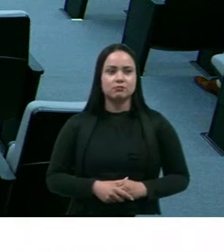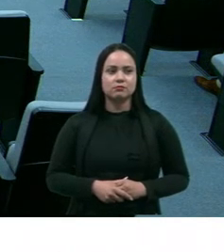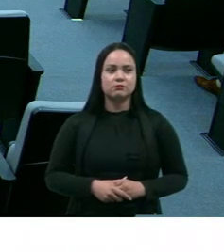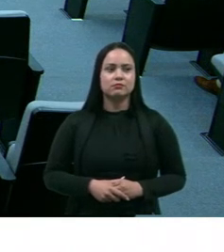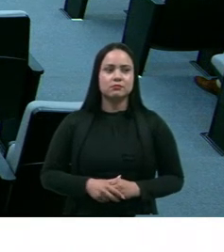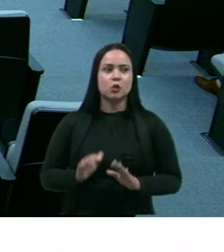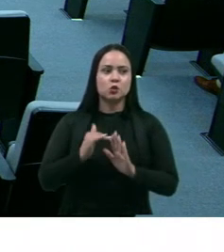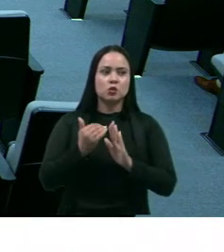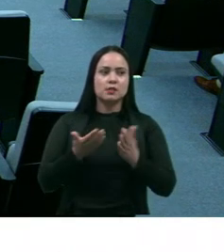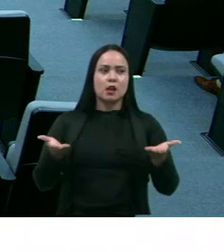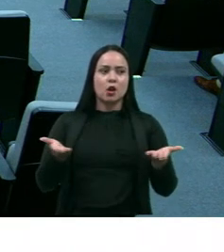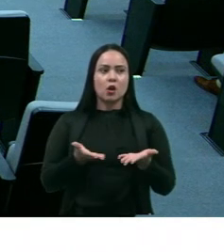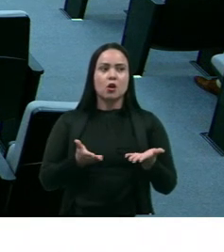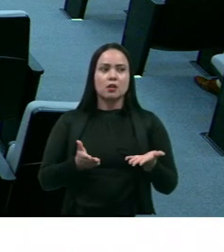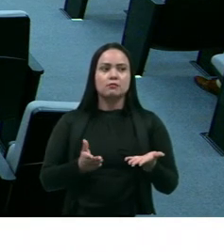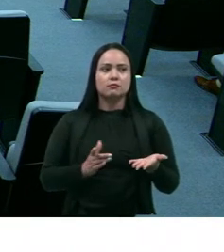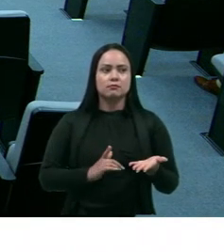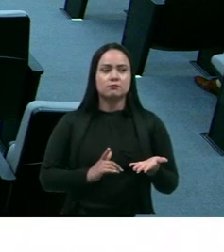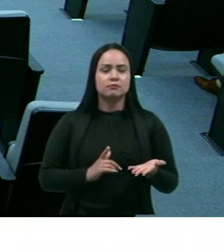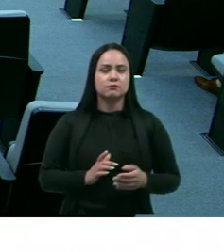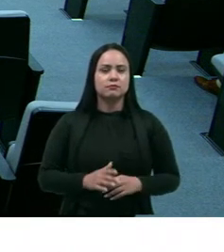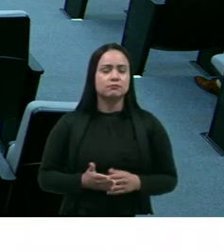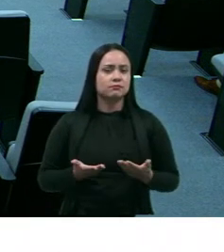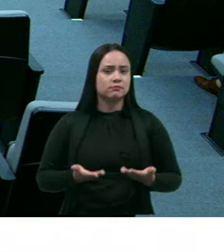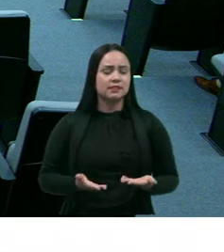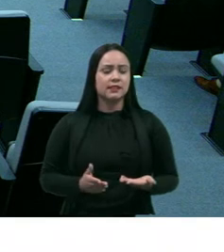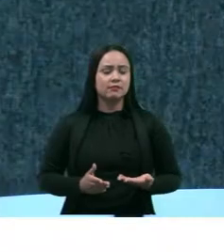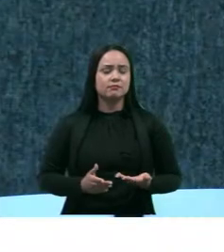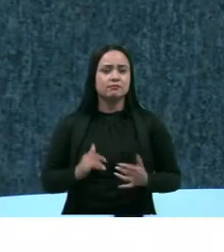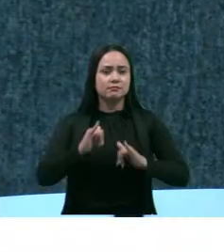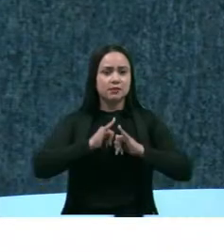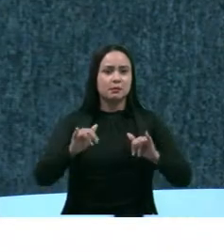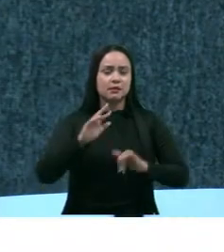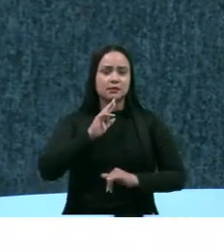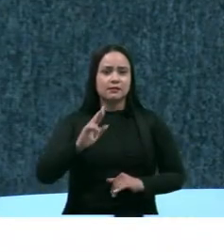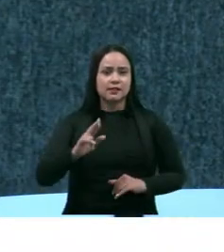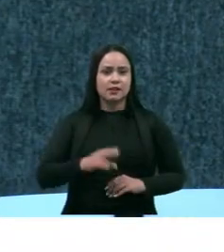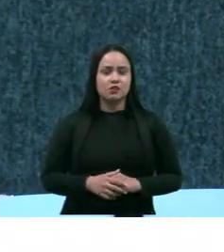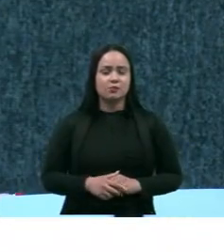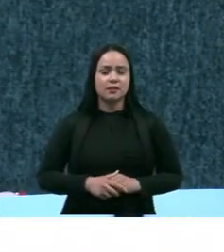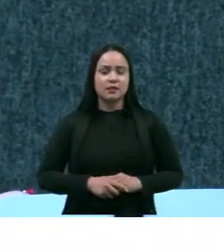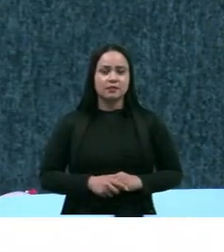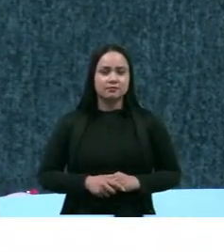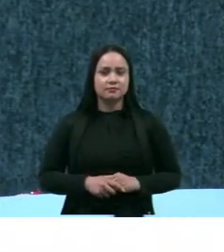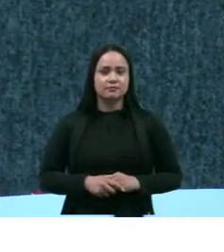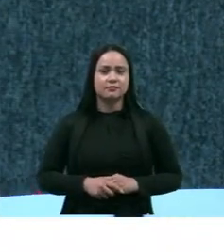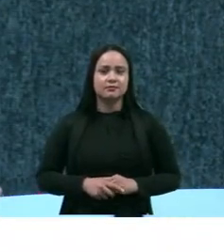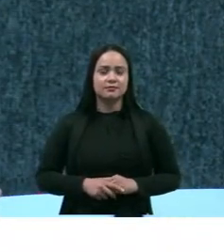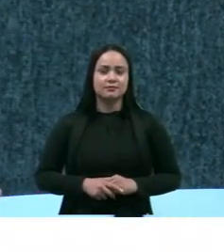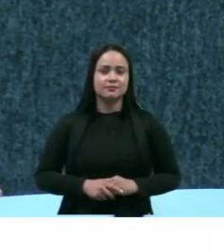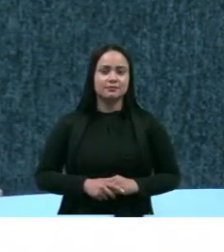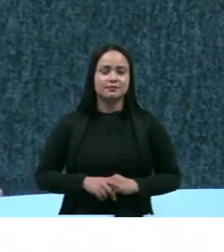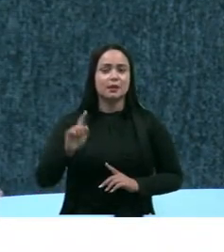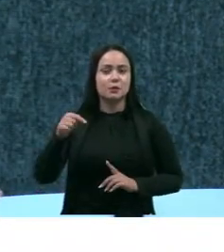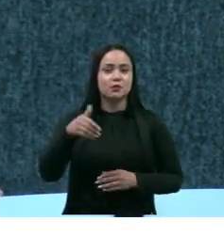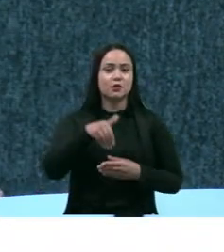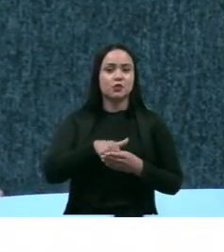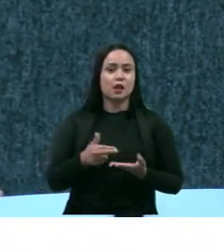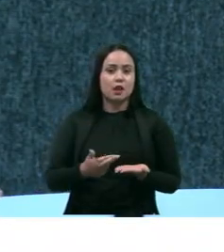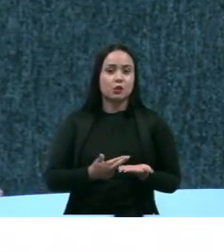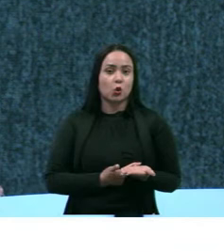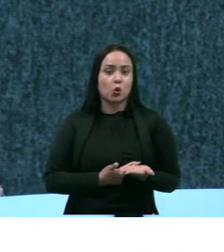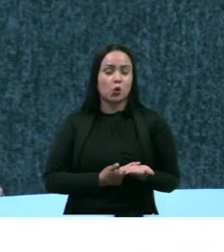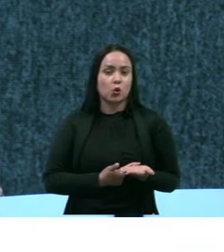Todos aguardam? Então, eu proclamo o resultado provisório, que após o voto do